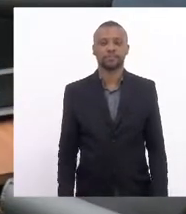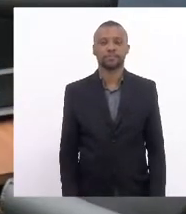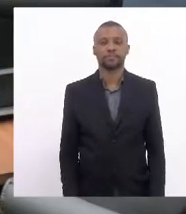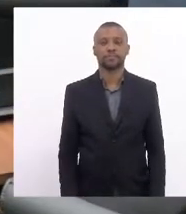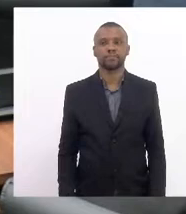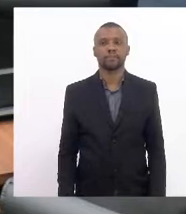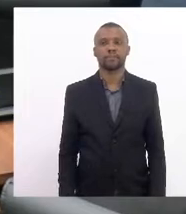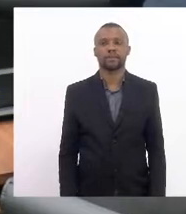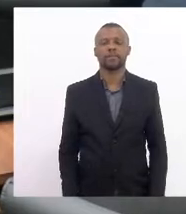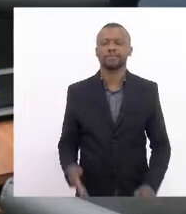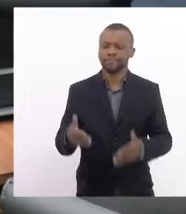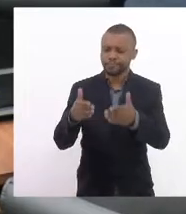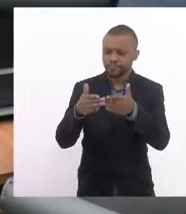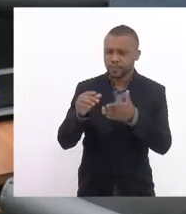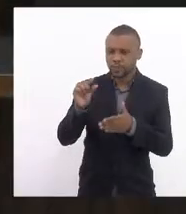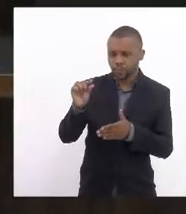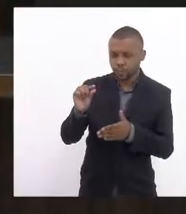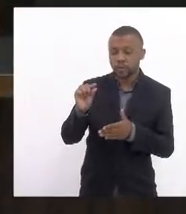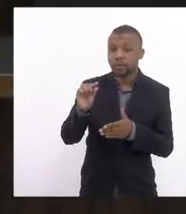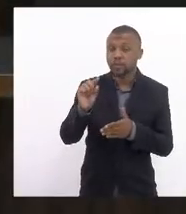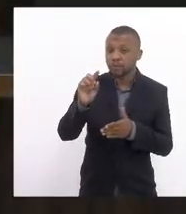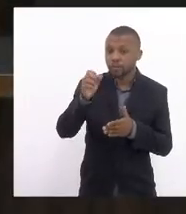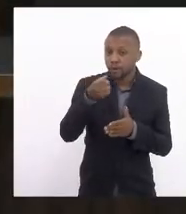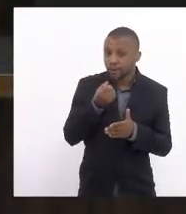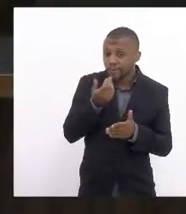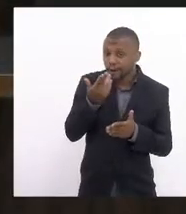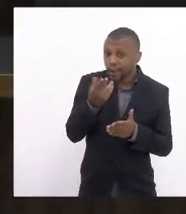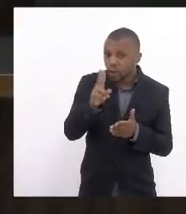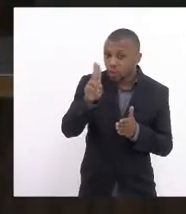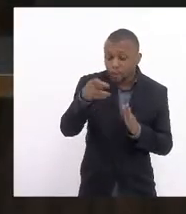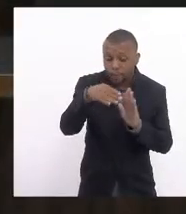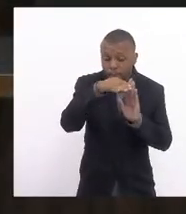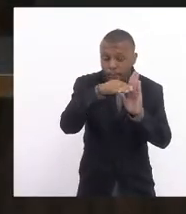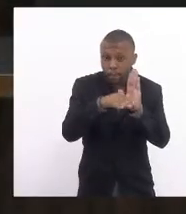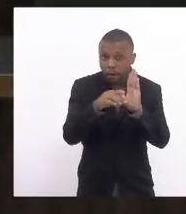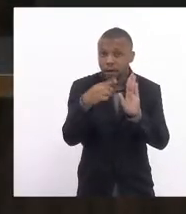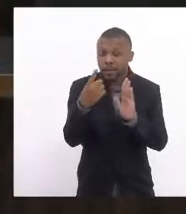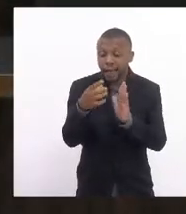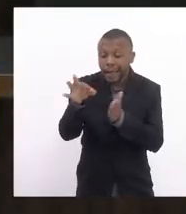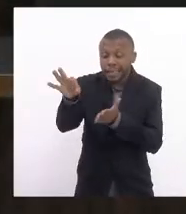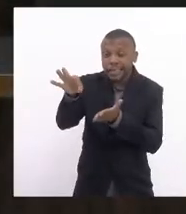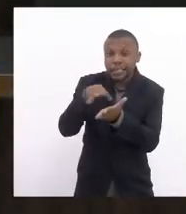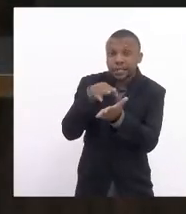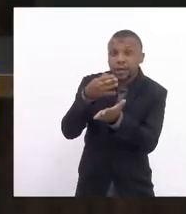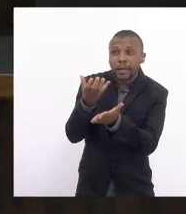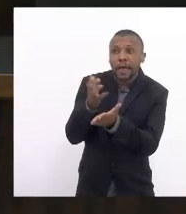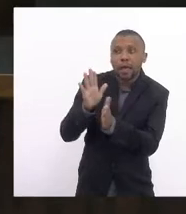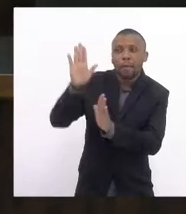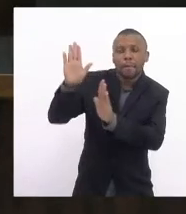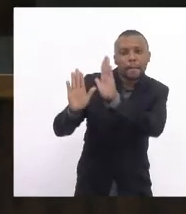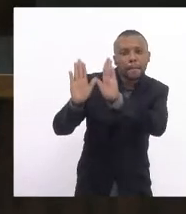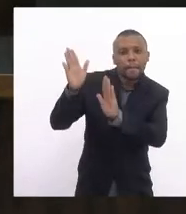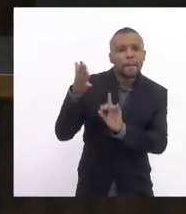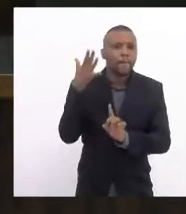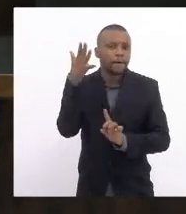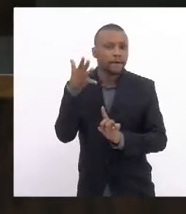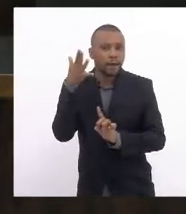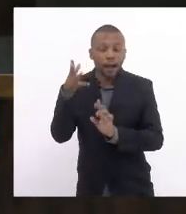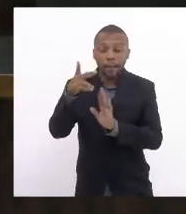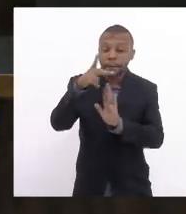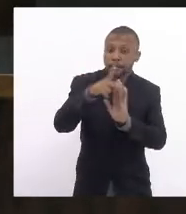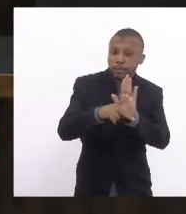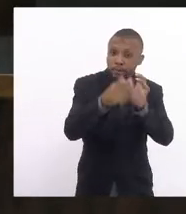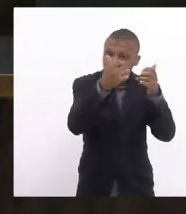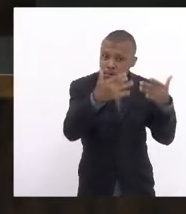Valdec, só um minutinho antes, eu vou falar a lista aqui, para a gente encerrar, vamos encerrar as inscrições, hein? Quem quiser se inscrever para esse projeto, a